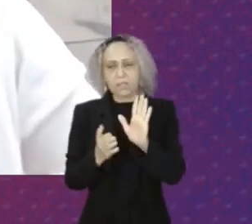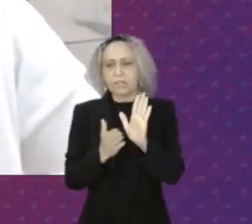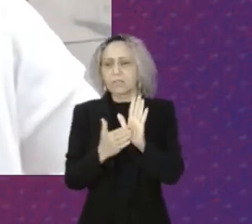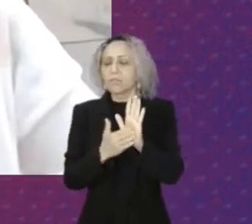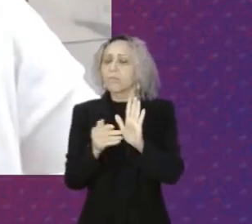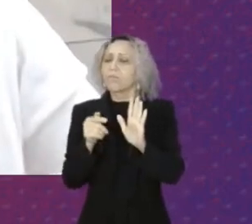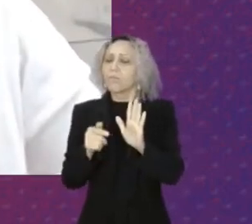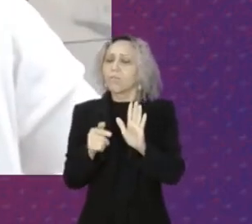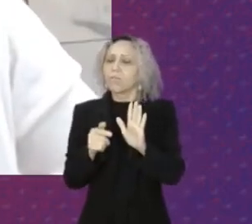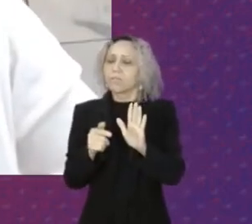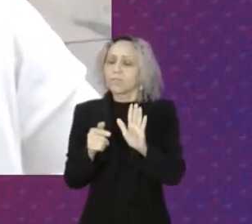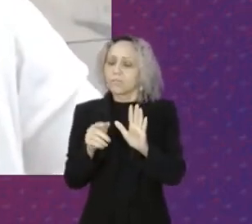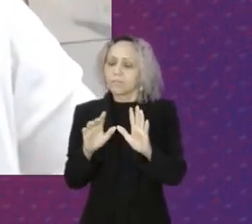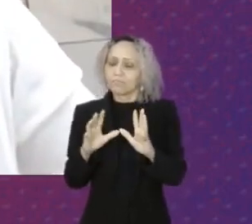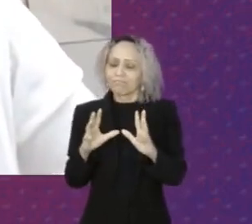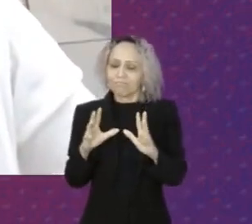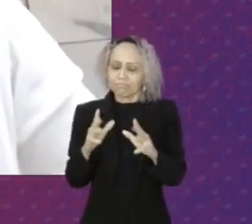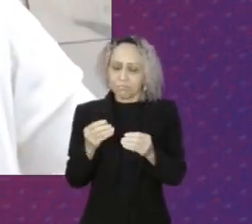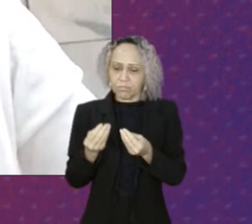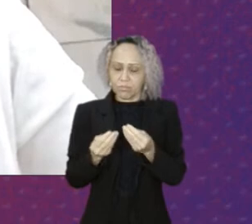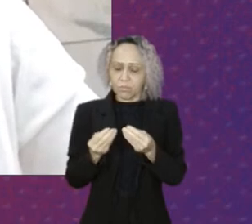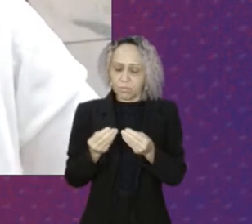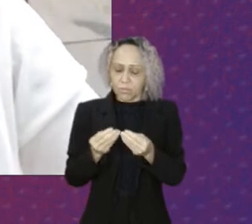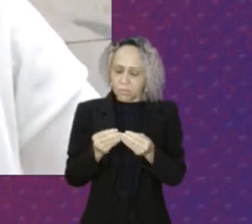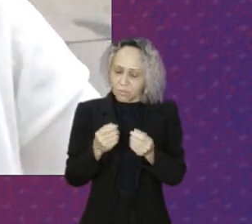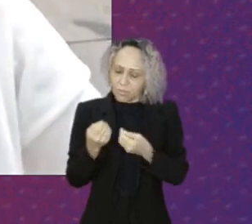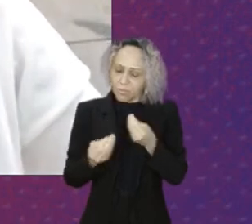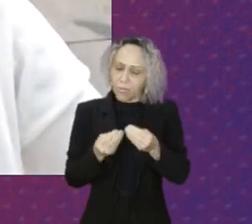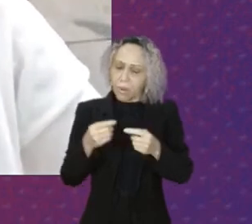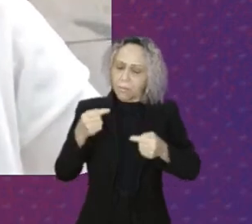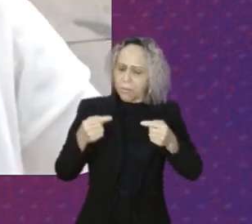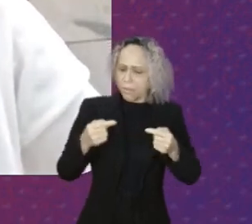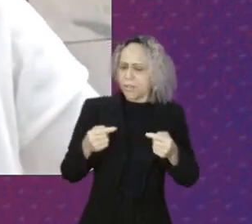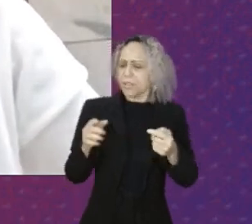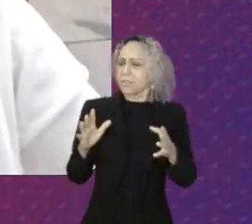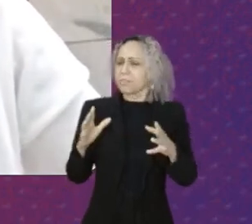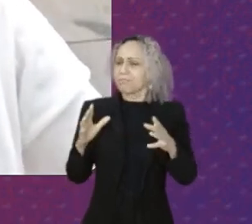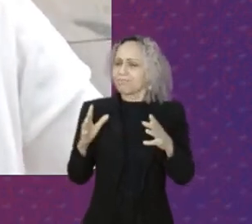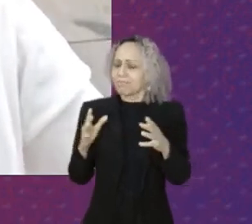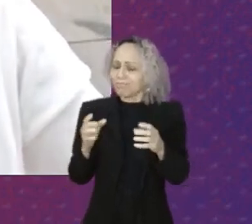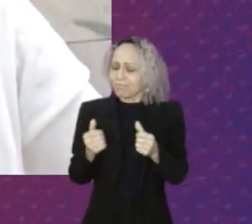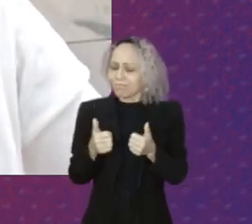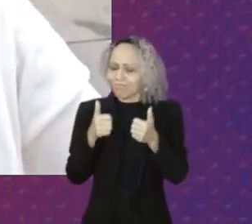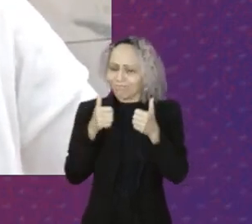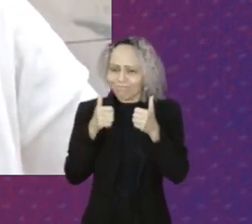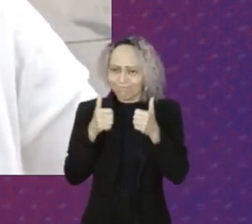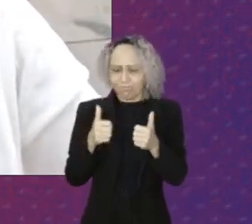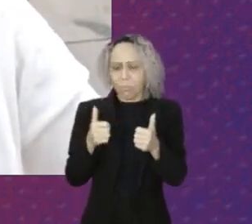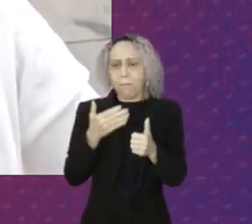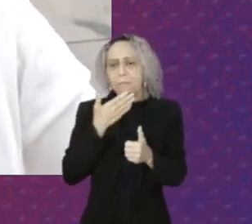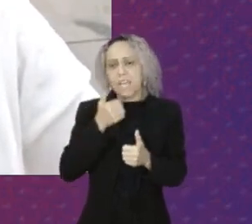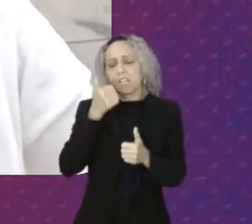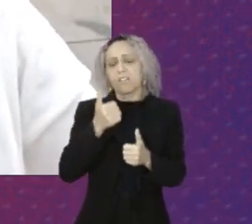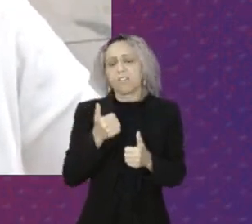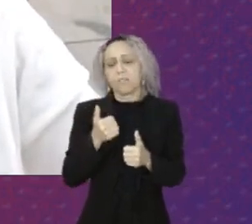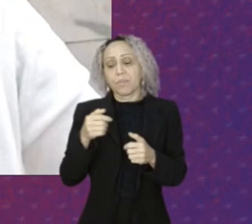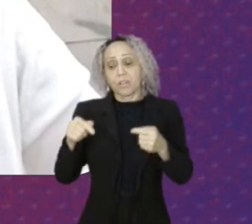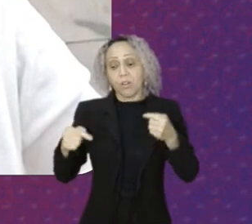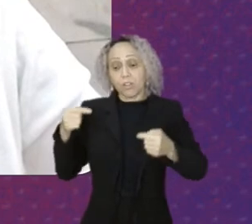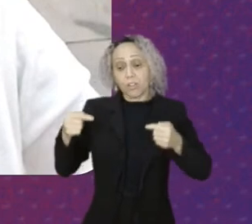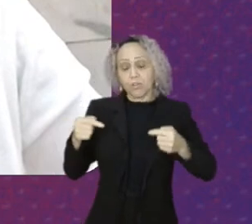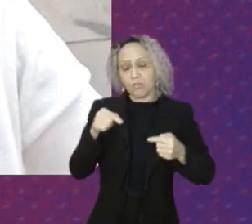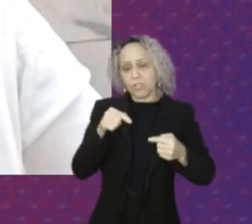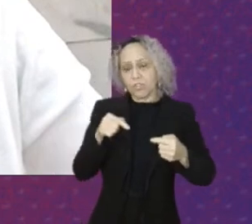mais completa para o enfrentamento a essas inúmeras violências e para discutir com a sociedade. A gente sabe a